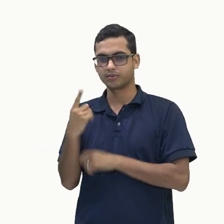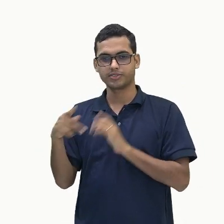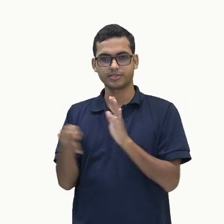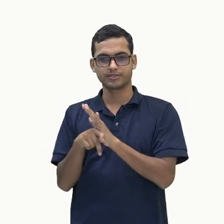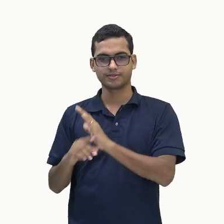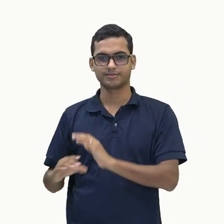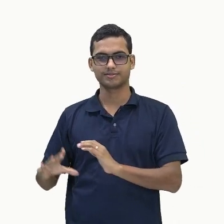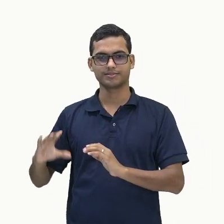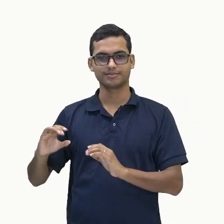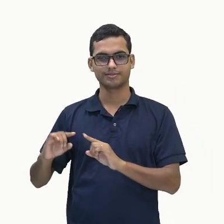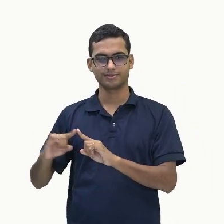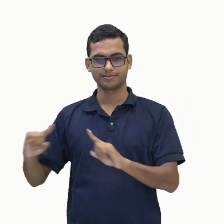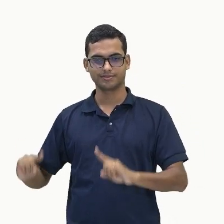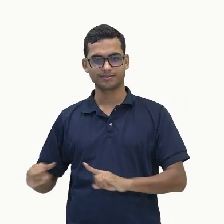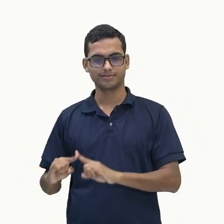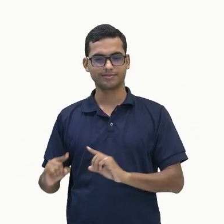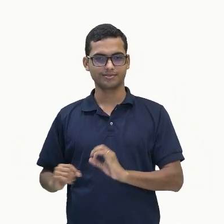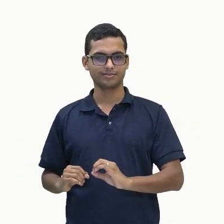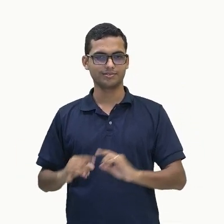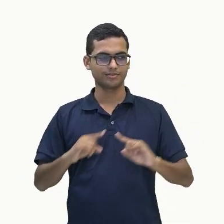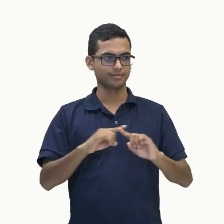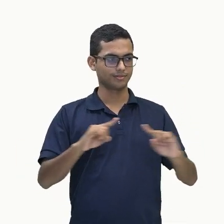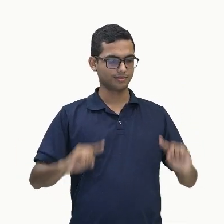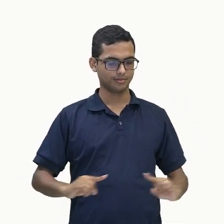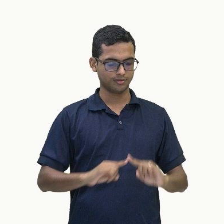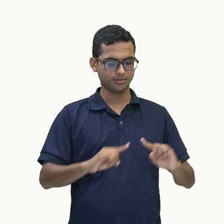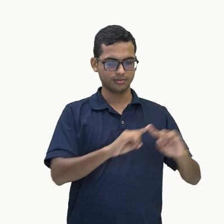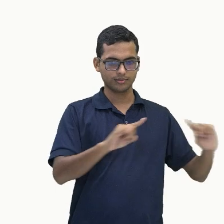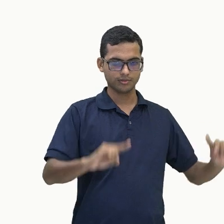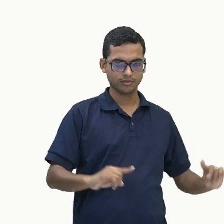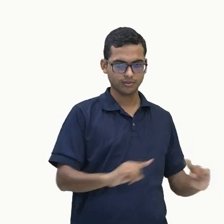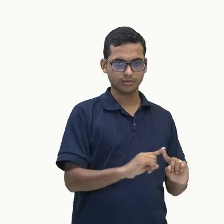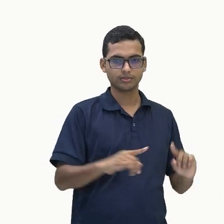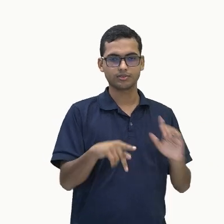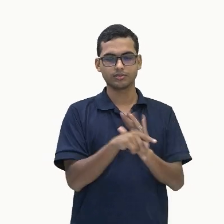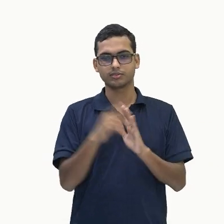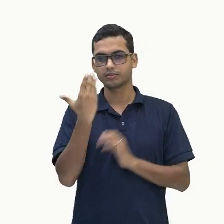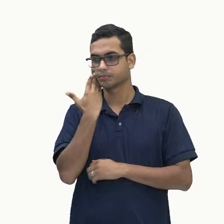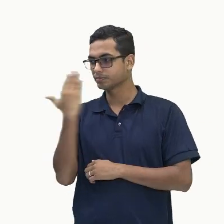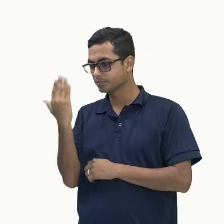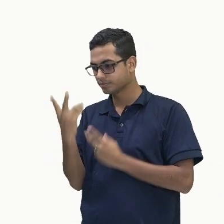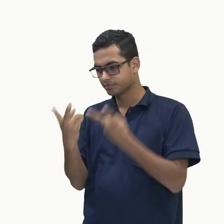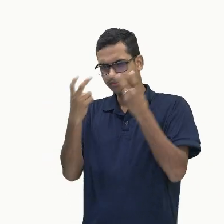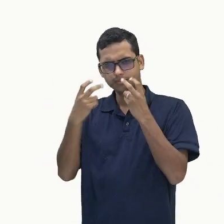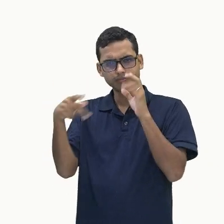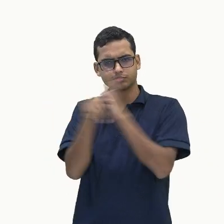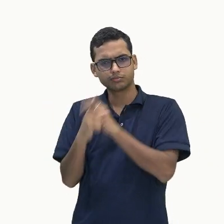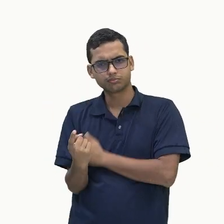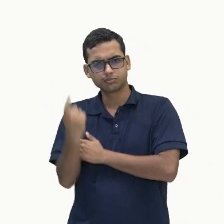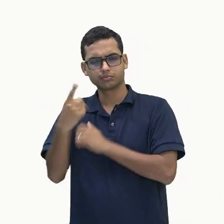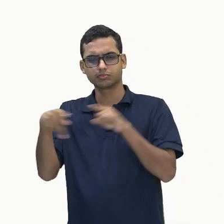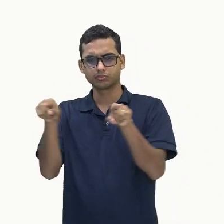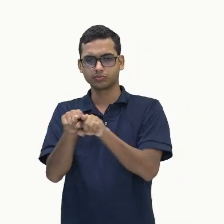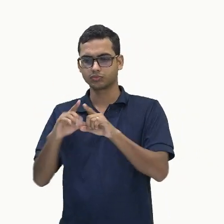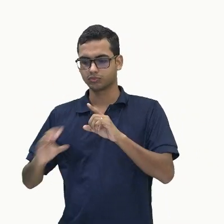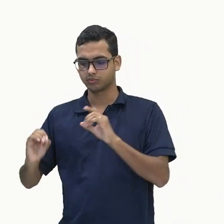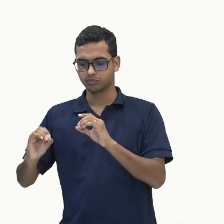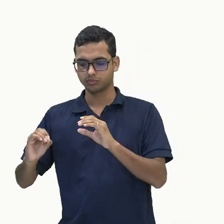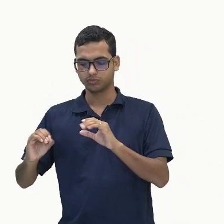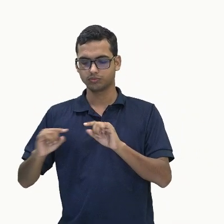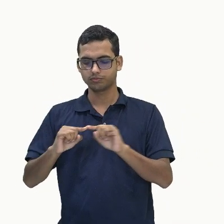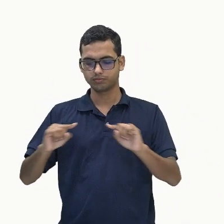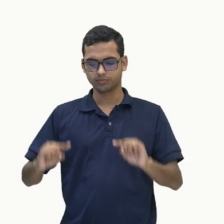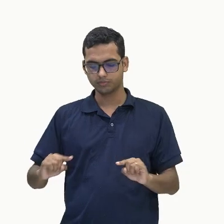sexo. Percebam que eles saem de uma única ramificação, né, e se estendem aqui. Esse é o indício de que eles